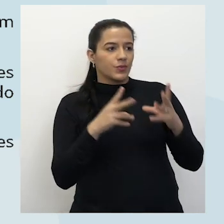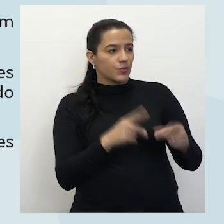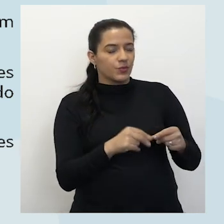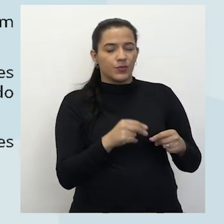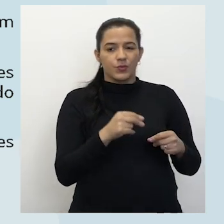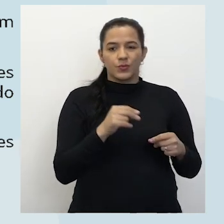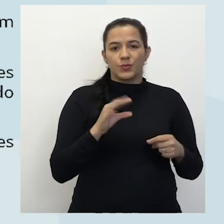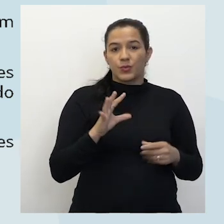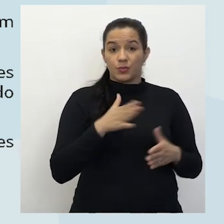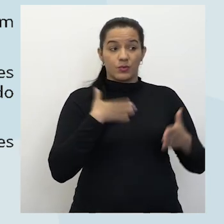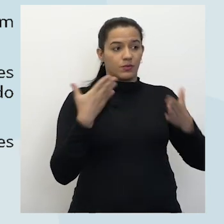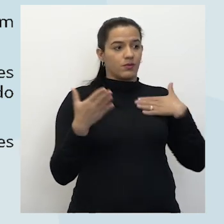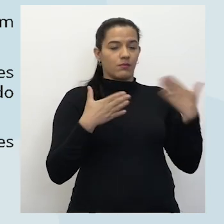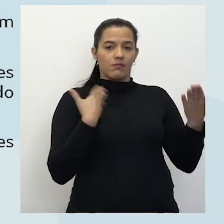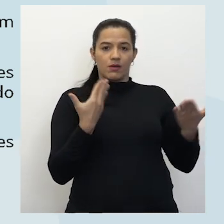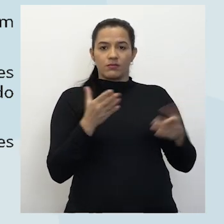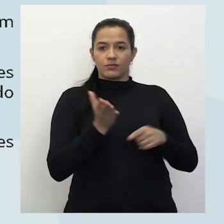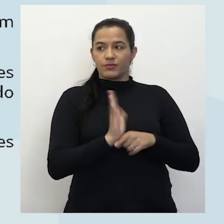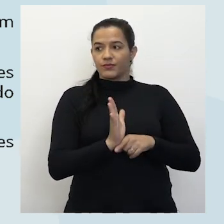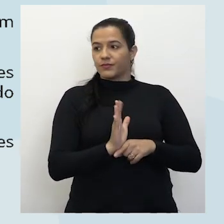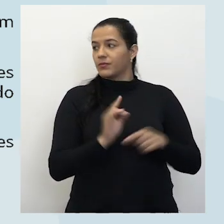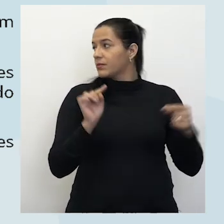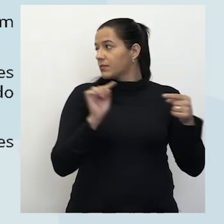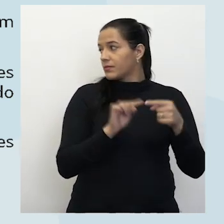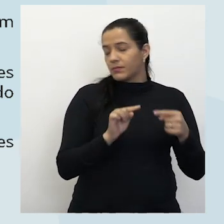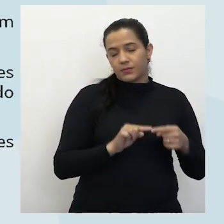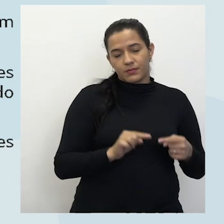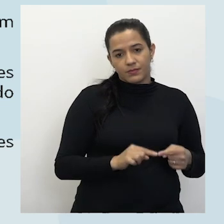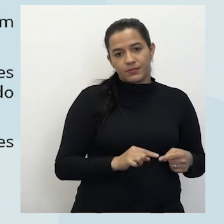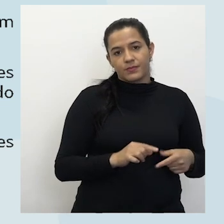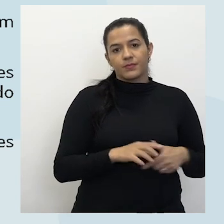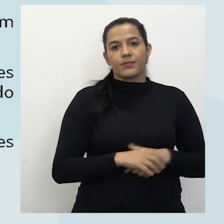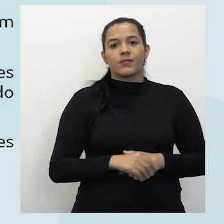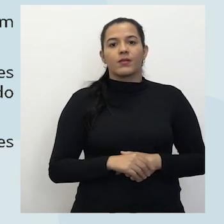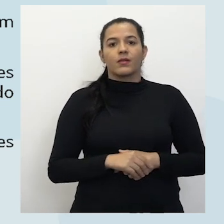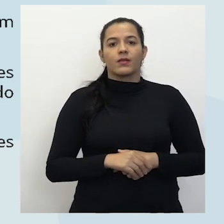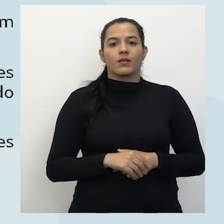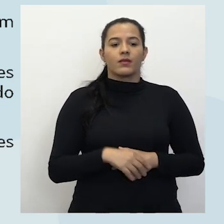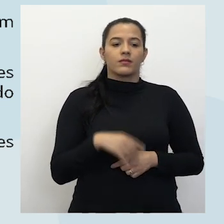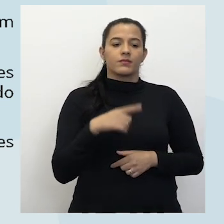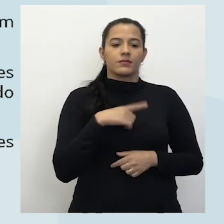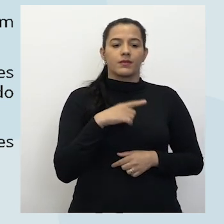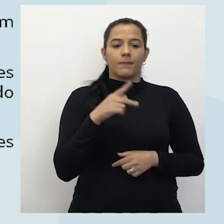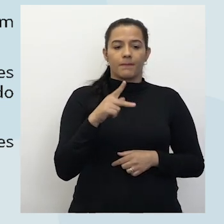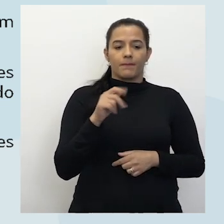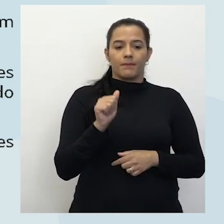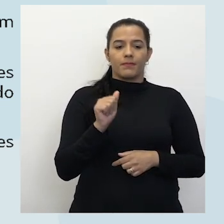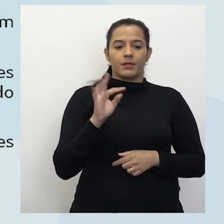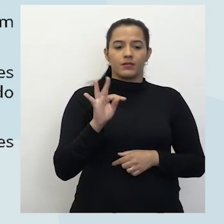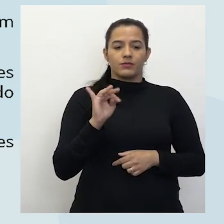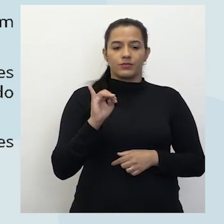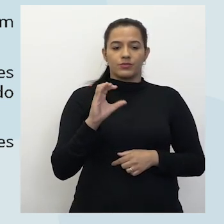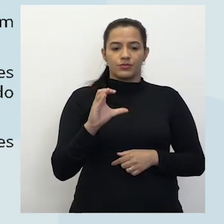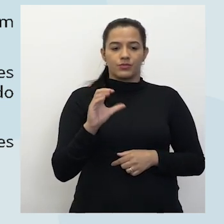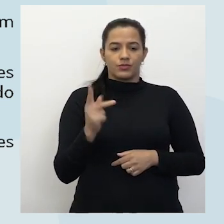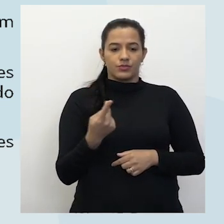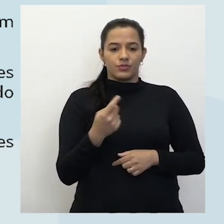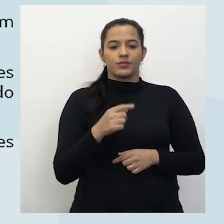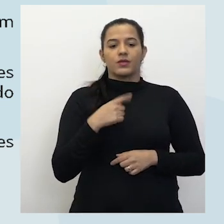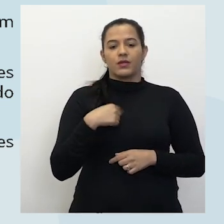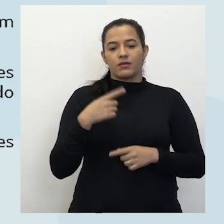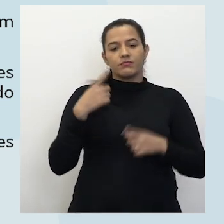está falando, né? Boa, legal. Já deu uma dica aí. O pastiche, gente, criação literária ou artística